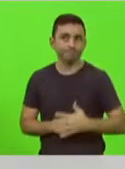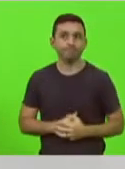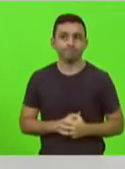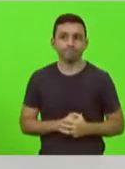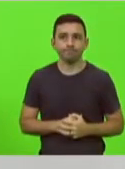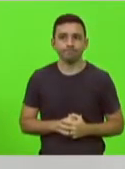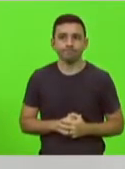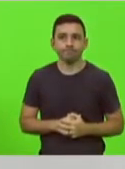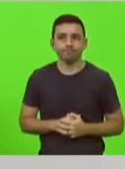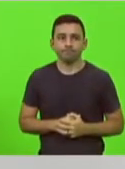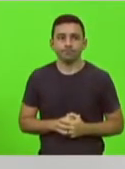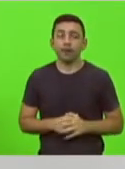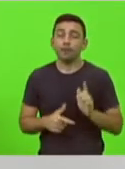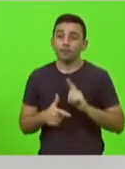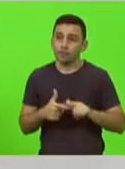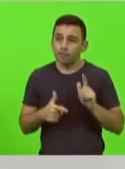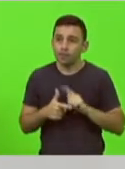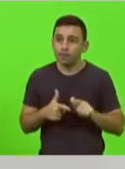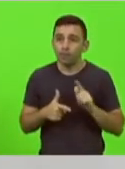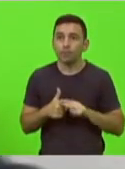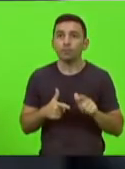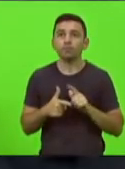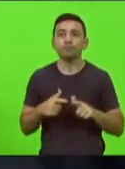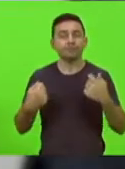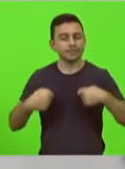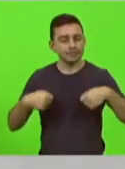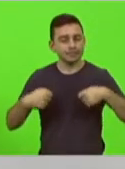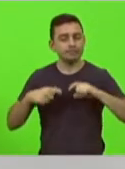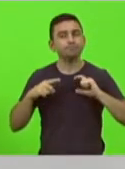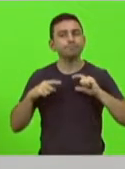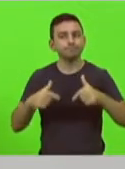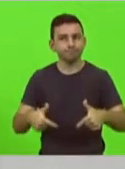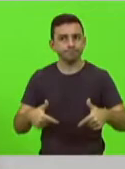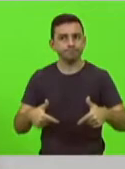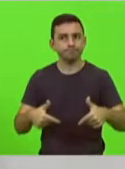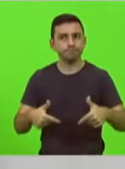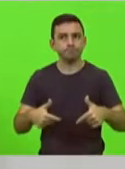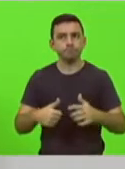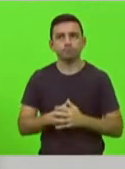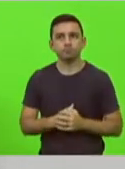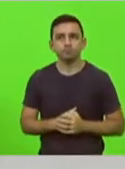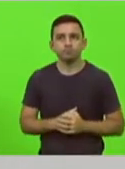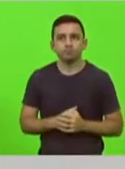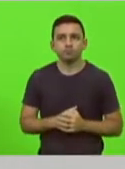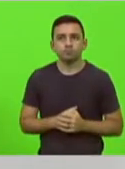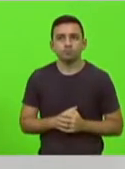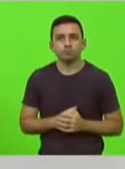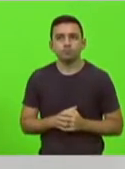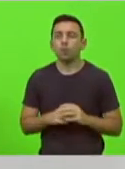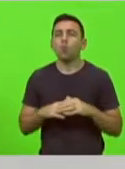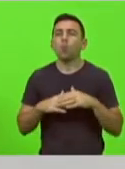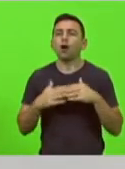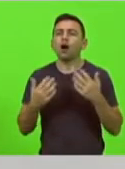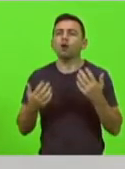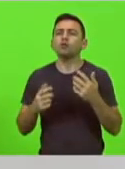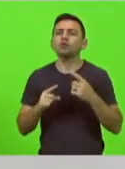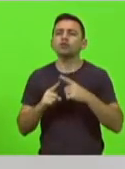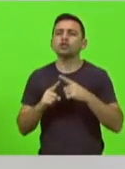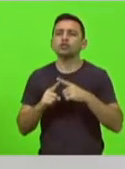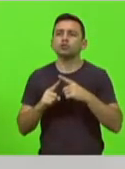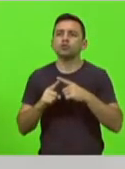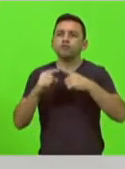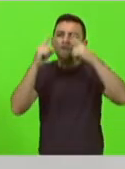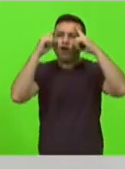Mas esses problemas nós temos que enfrentar. Vamos lá. Qual é o tipo de violência que se faz